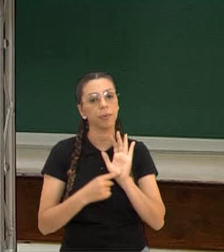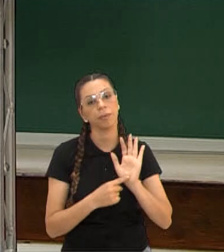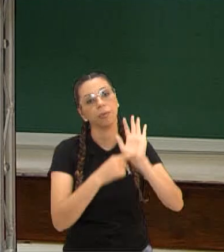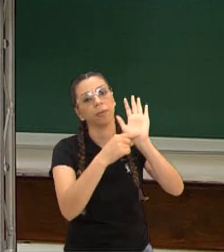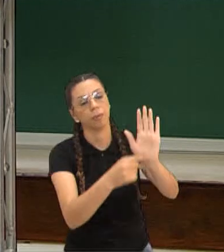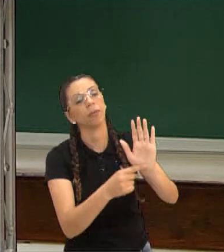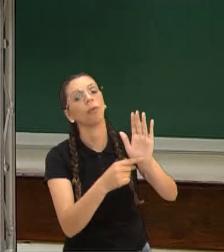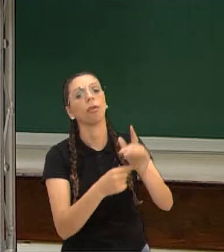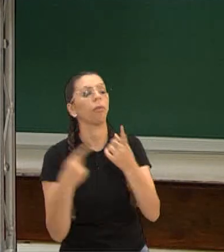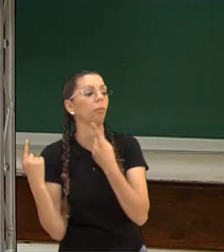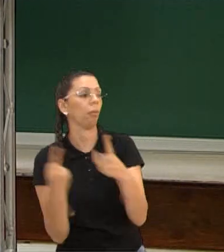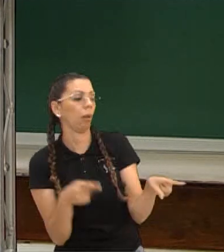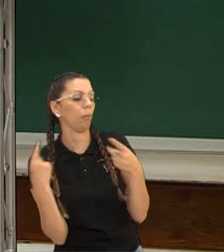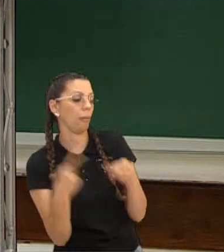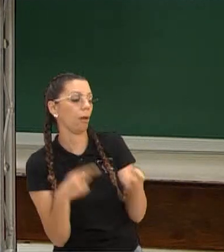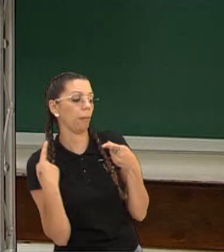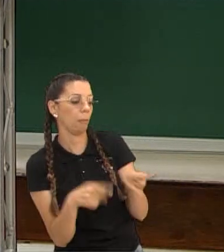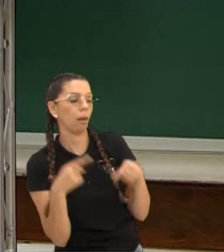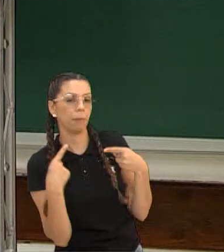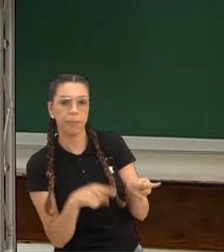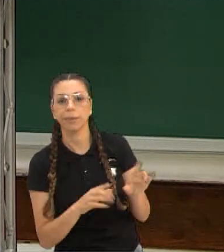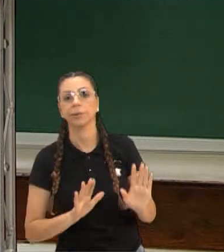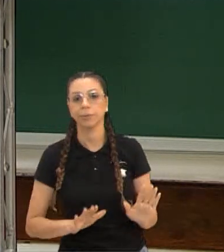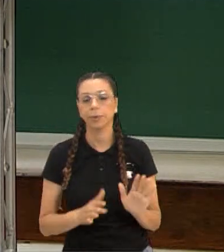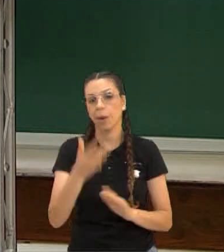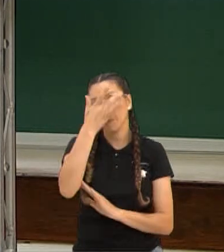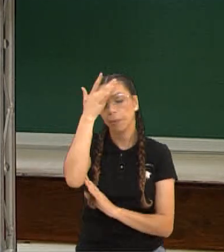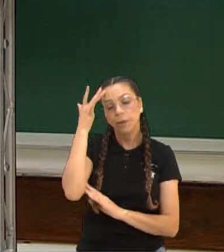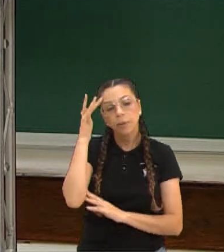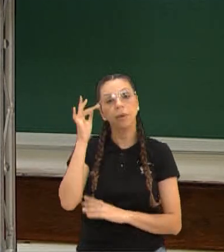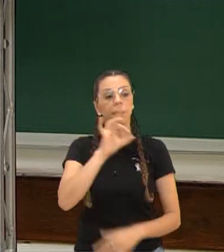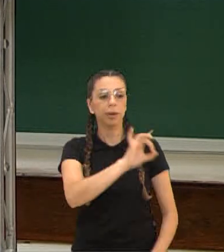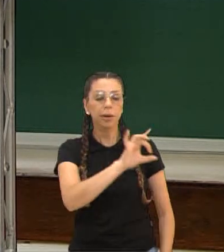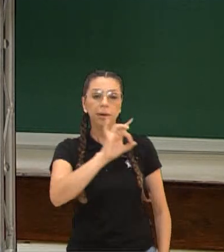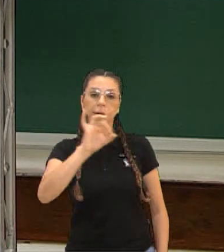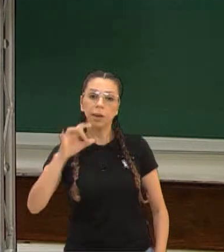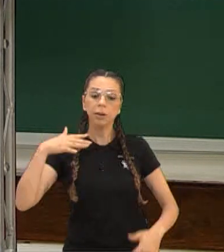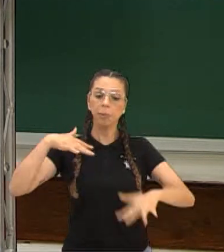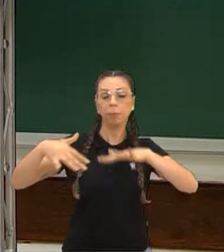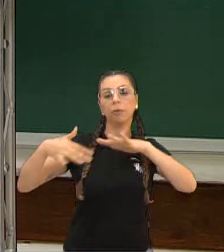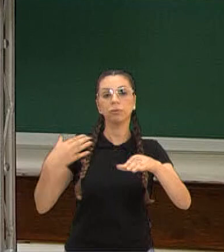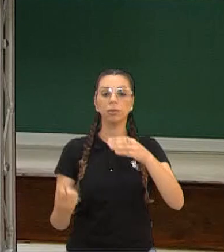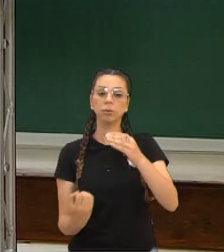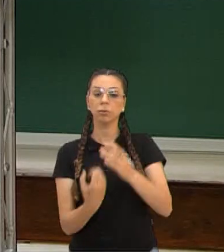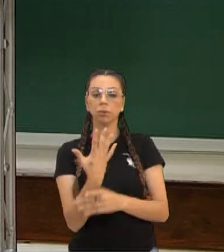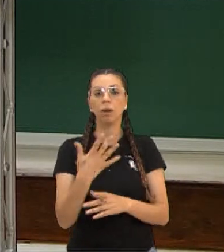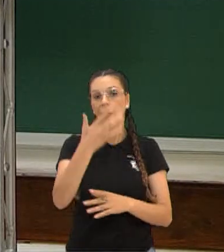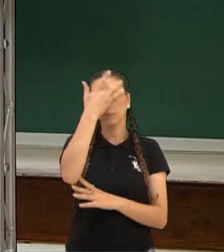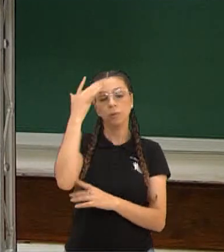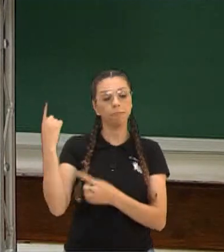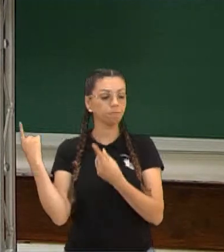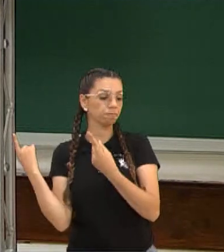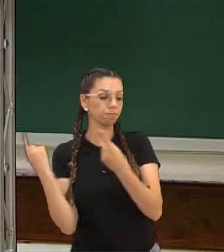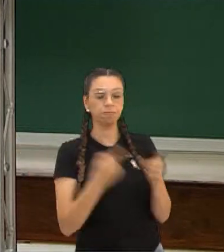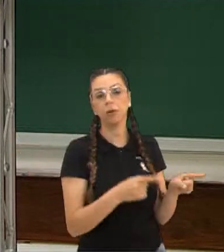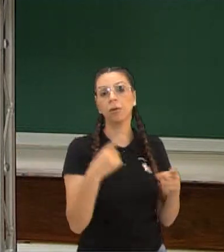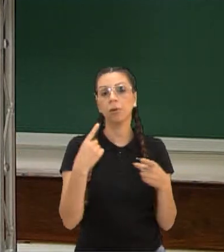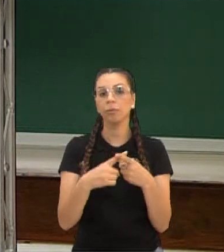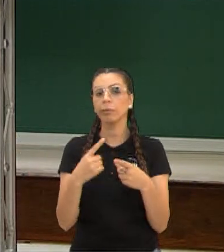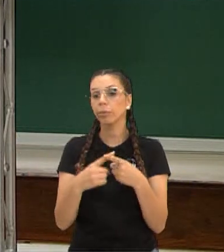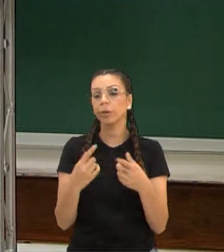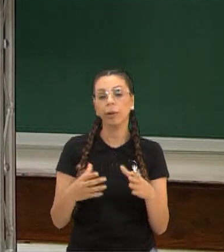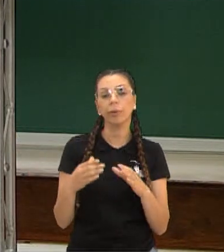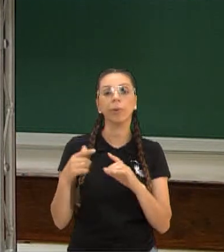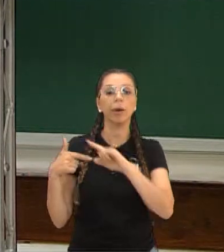era crítica, foi crítica, muito crítica. O pessoal, cada movimento que surgia foi literalmente criticado, porque fugia